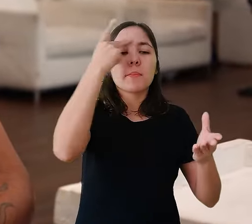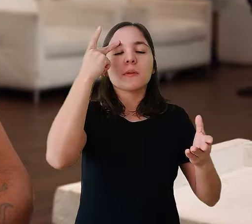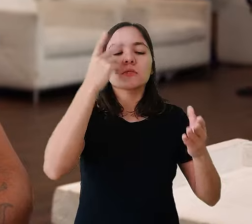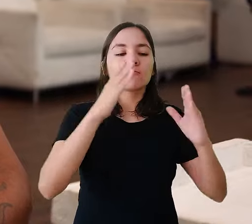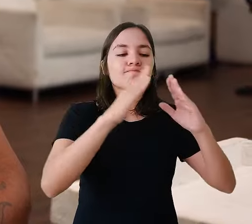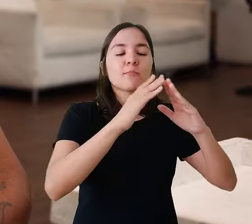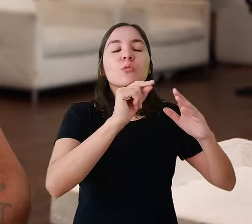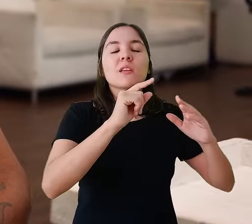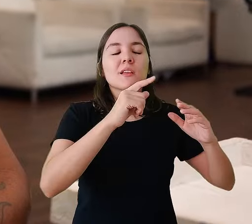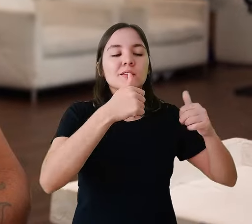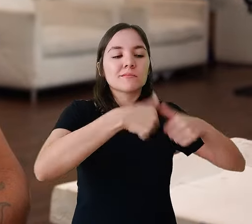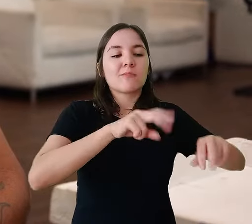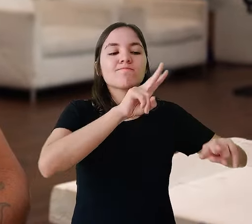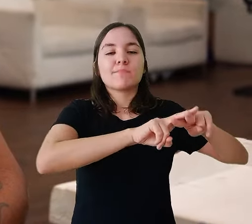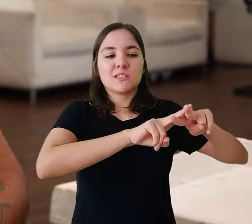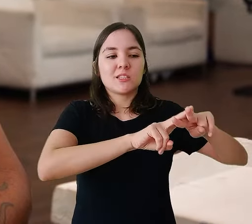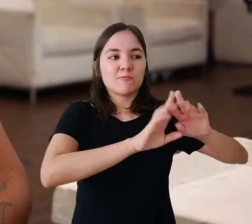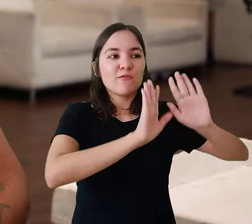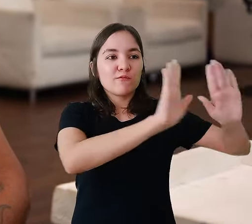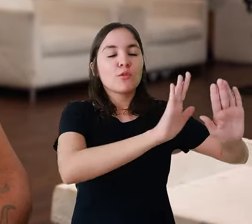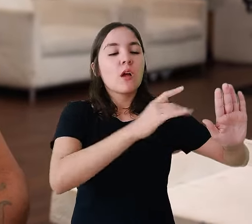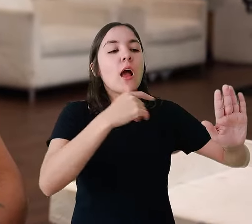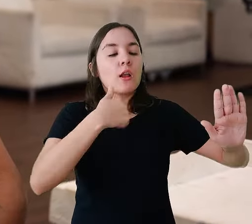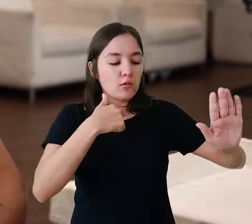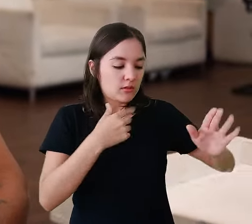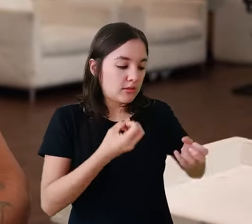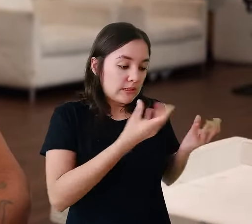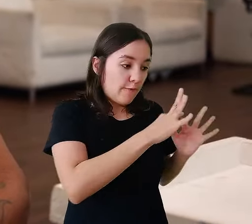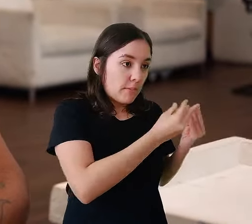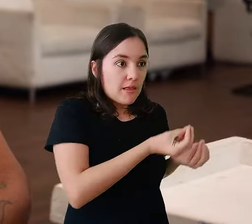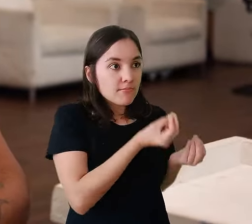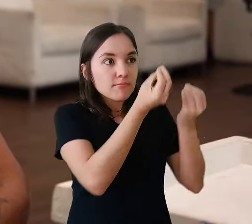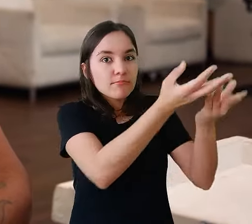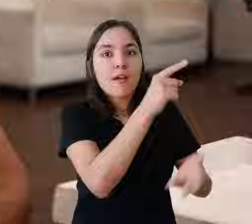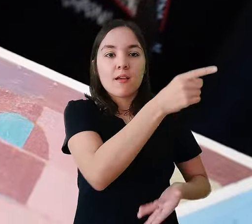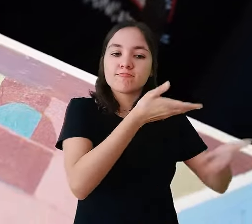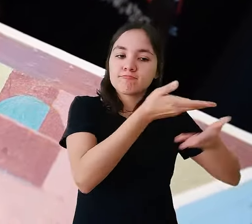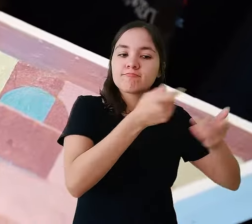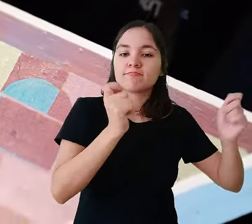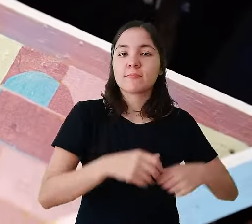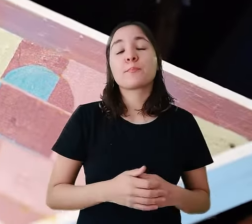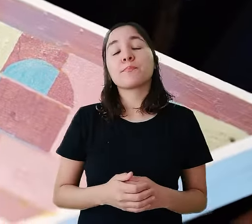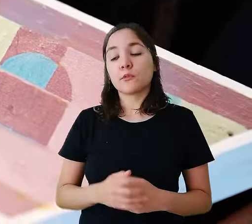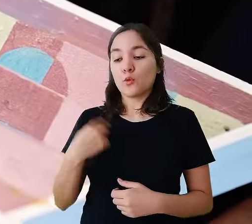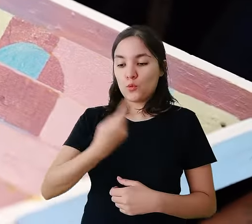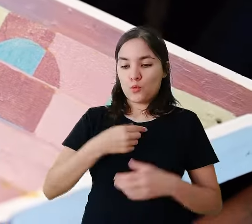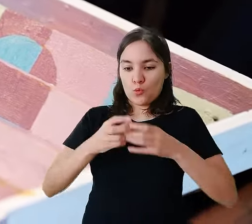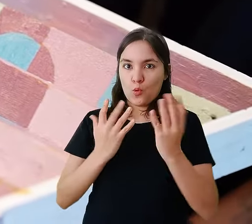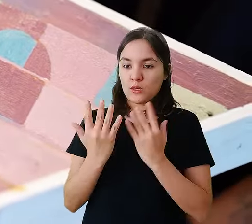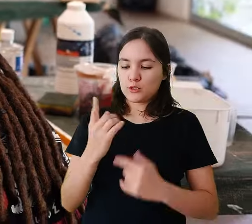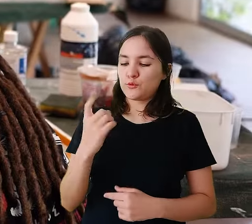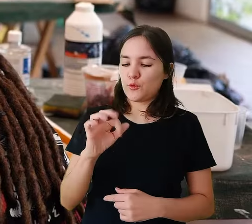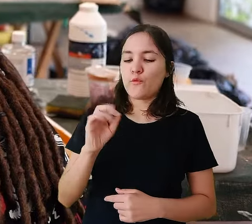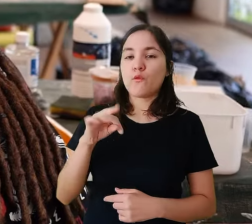estão em situação de cárcere, que são os guardados. A gente envia para a família envia para eles. Nosso coletivo, né, o 18 do